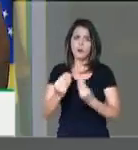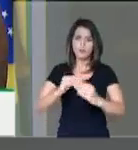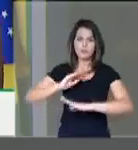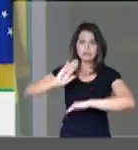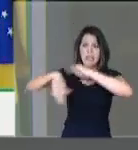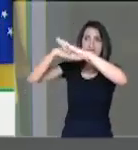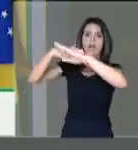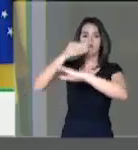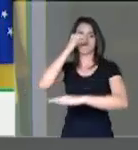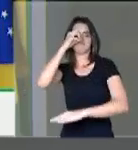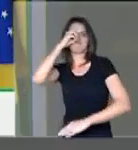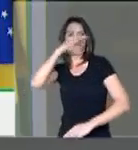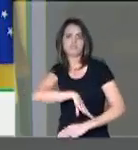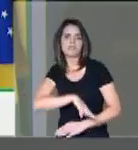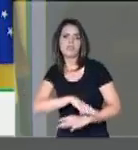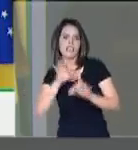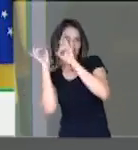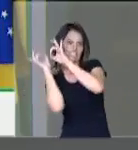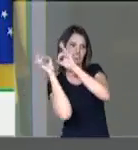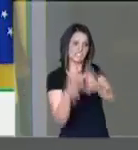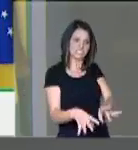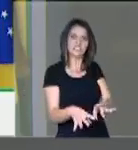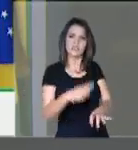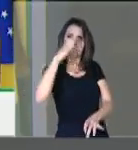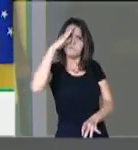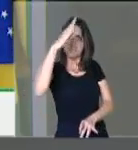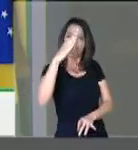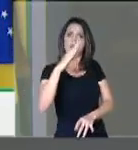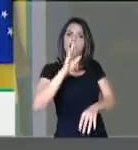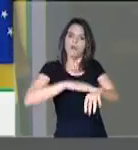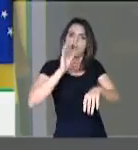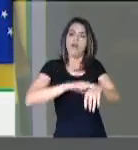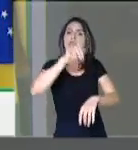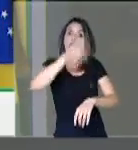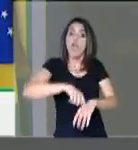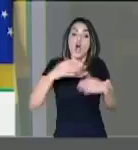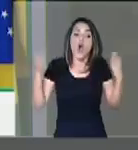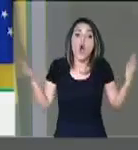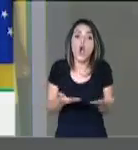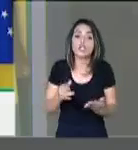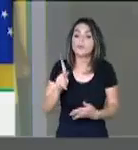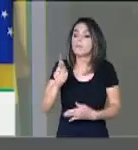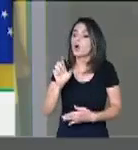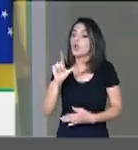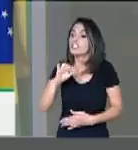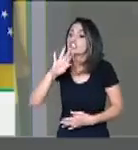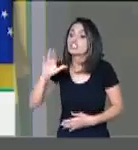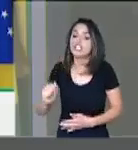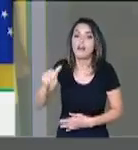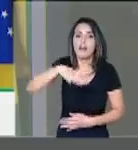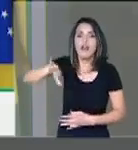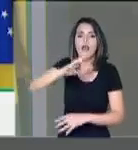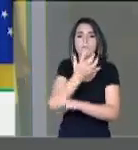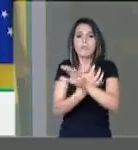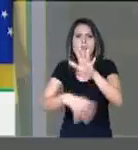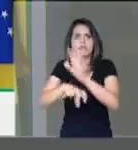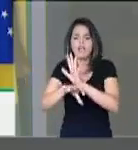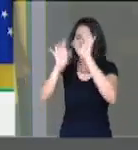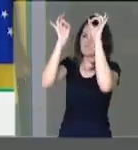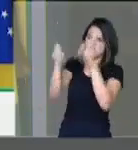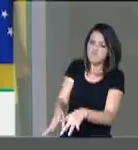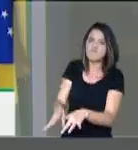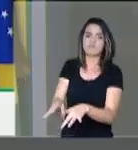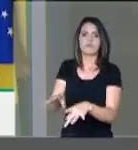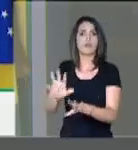tem o direito de jogar no lixo o principal instrumento hoje da política ambiental brasileira e lamentavelmente